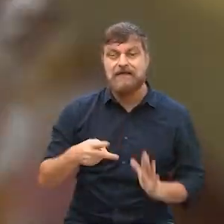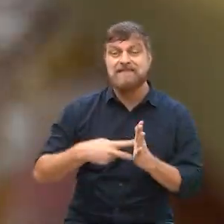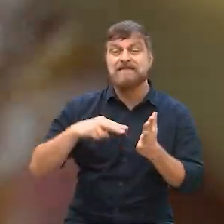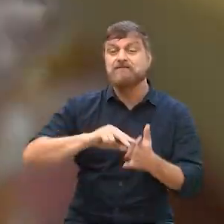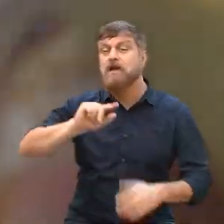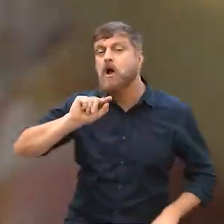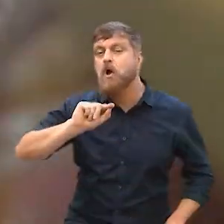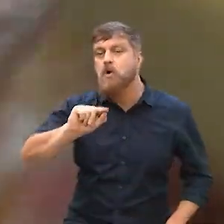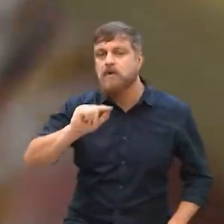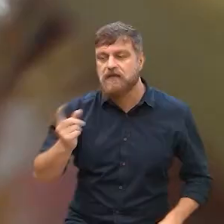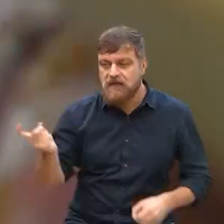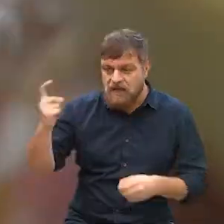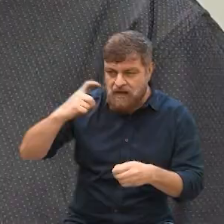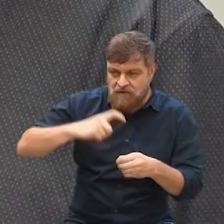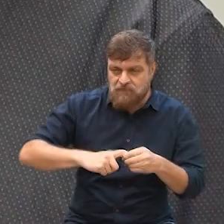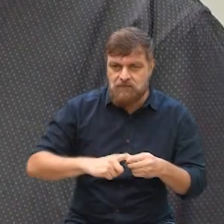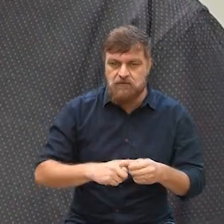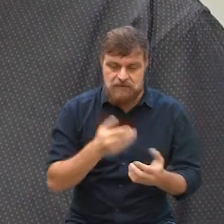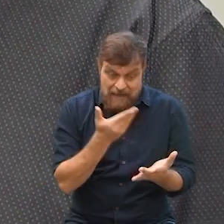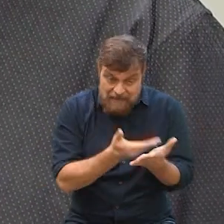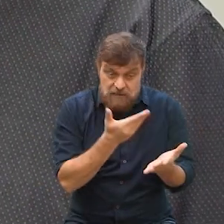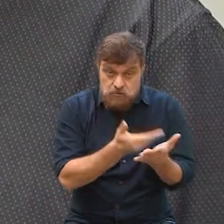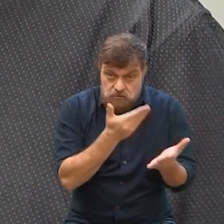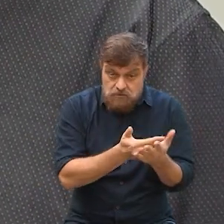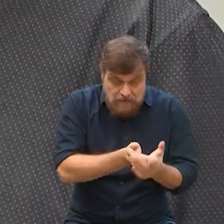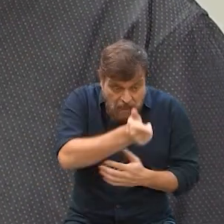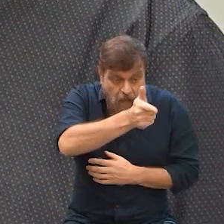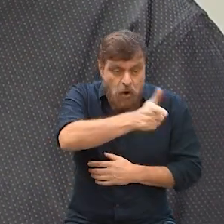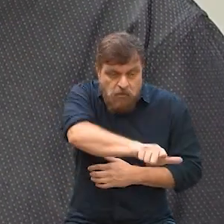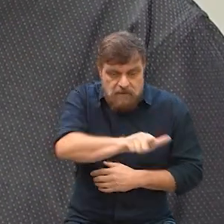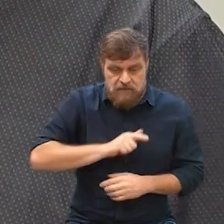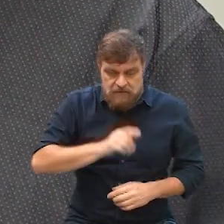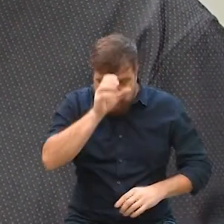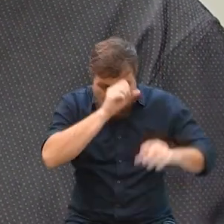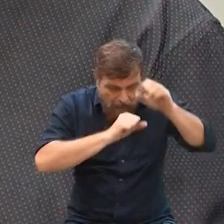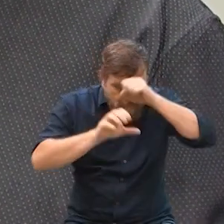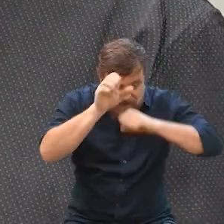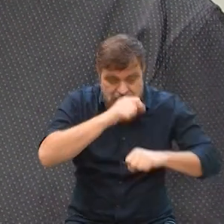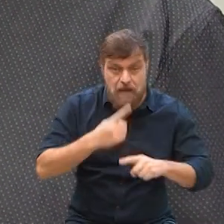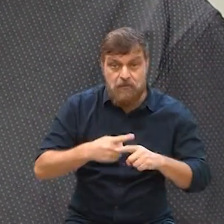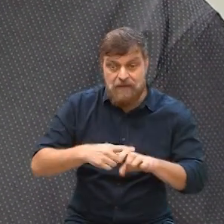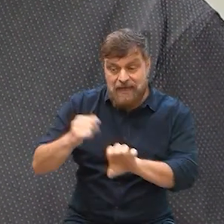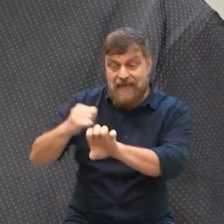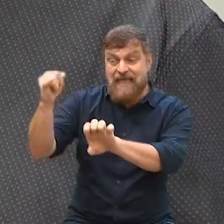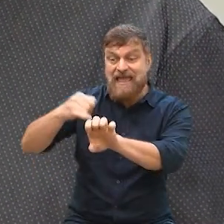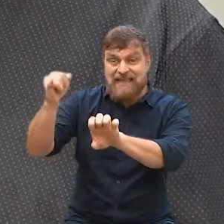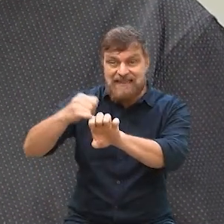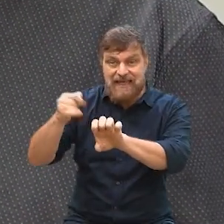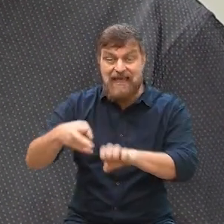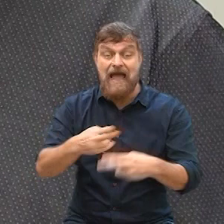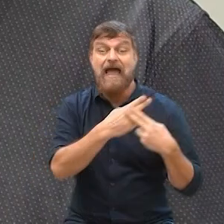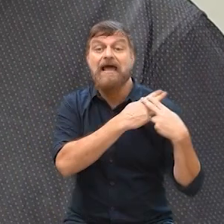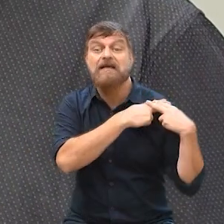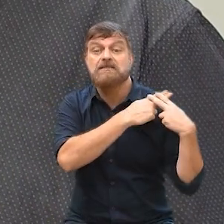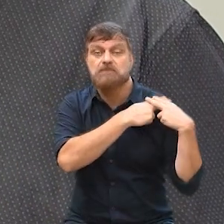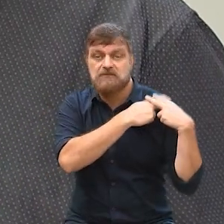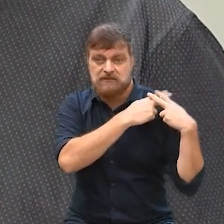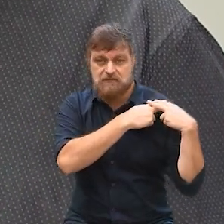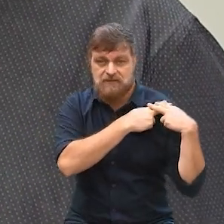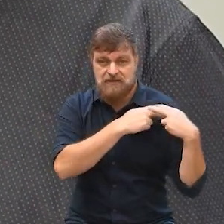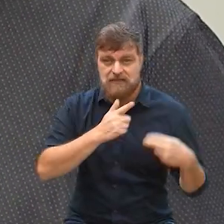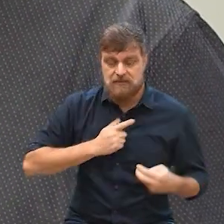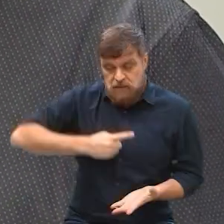significa voltar à sala de aula também? Sim, voltar à sala de aula, porque o empreender significa responsabilidade,